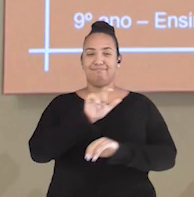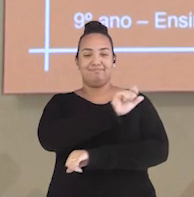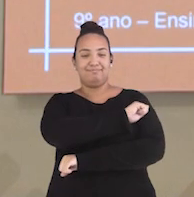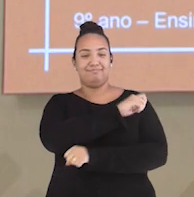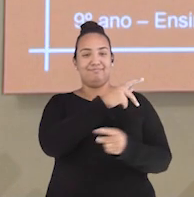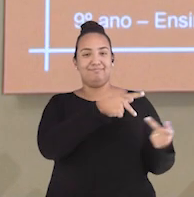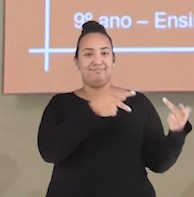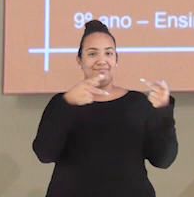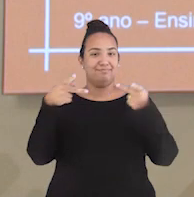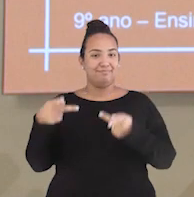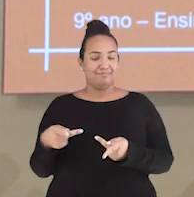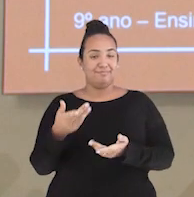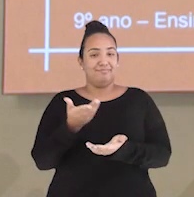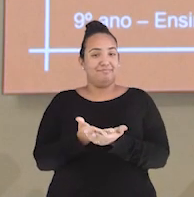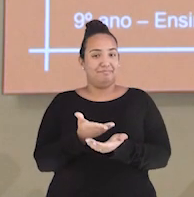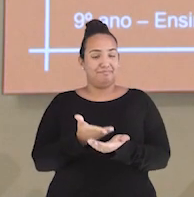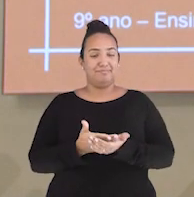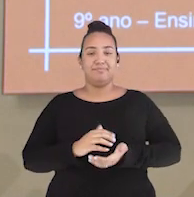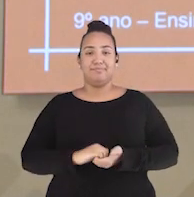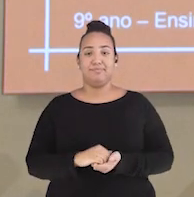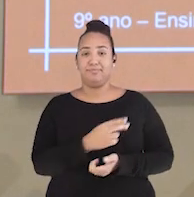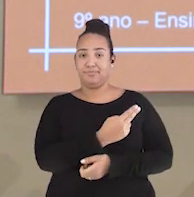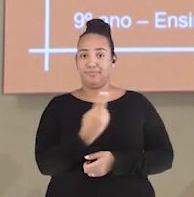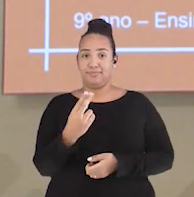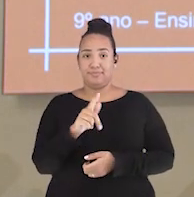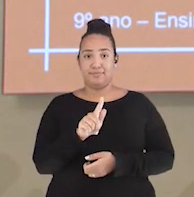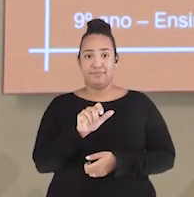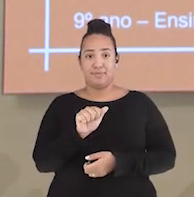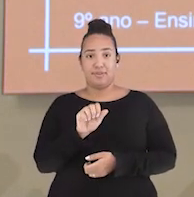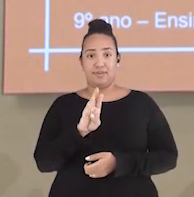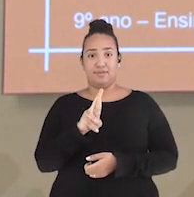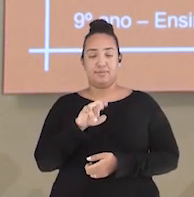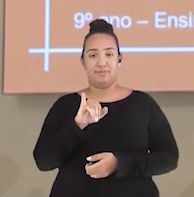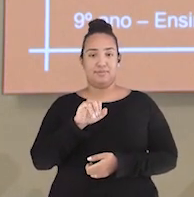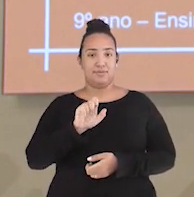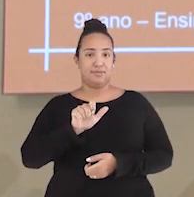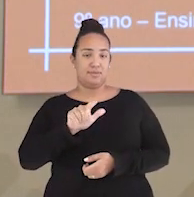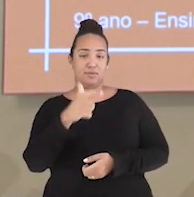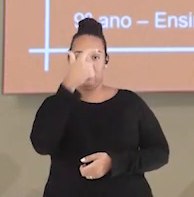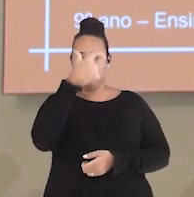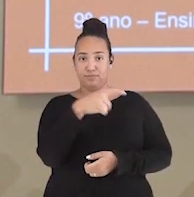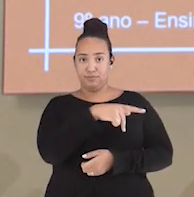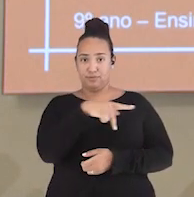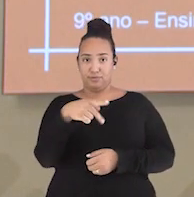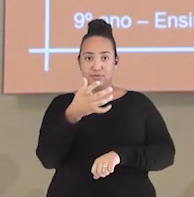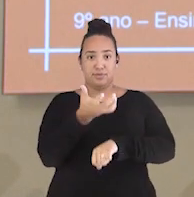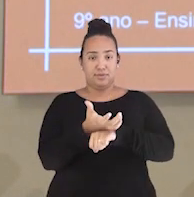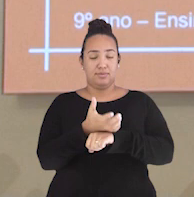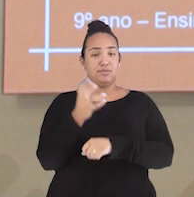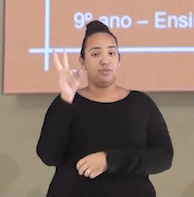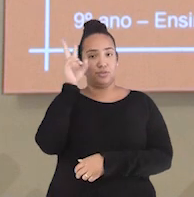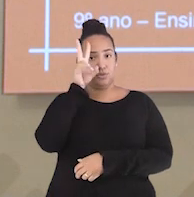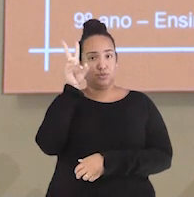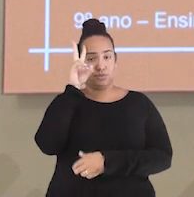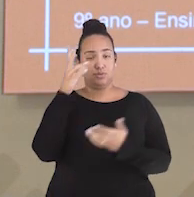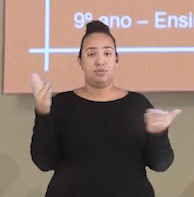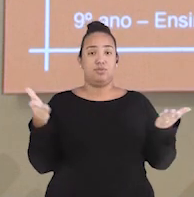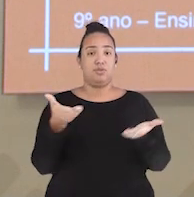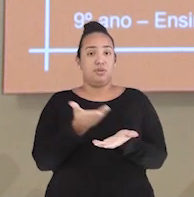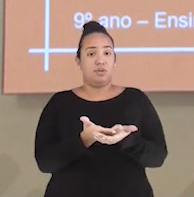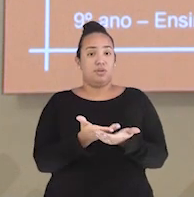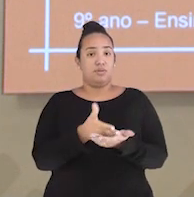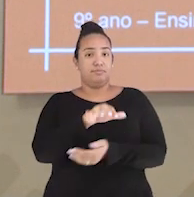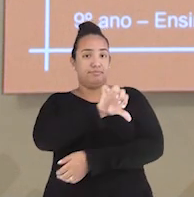estudantes, sejam bem-vindos a mais uma aula. Meu nome é Gabriel Souza, sou professor da disciplina de História. Essa aula é para o 9º